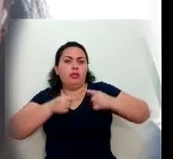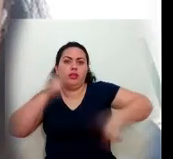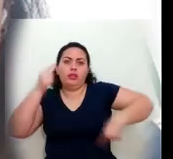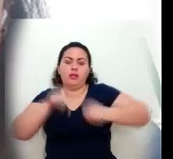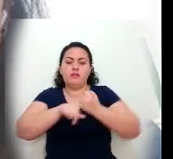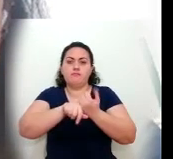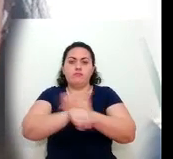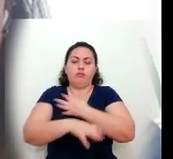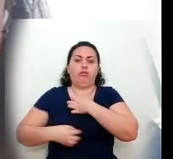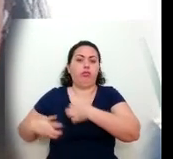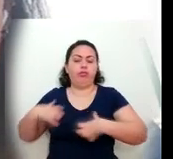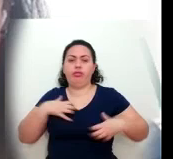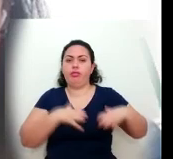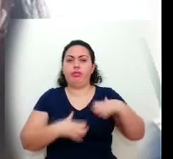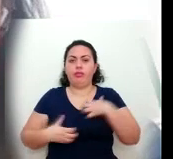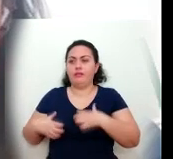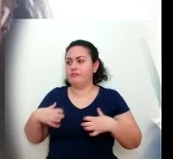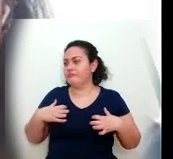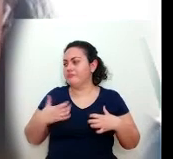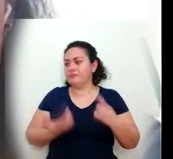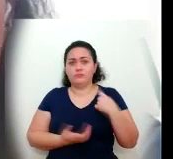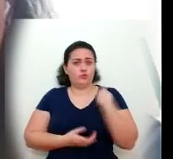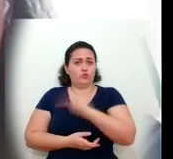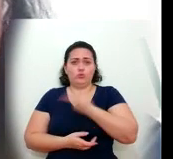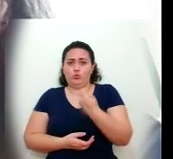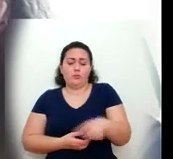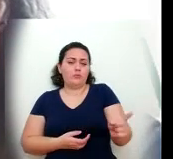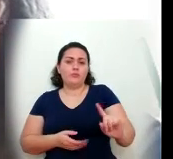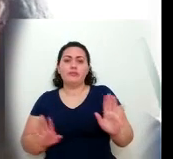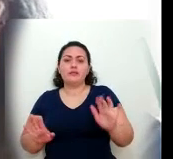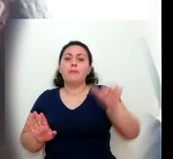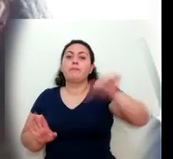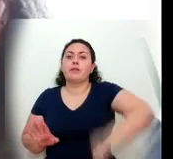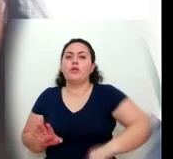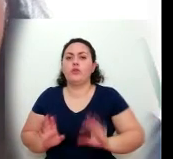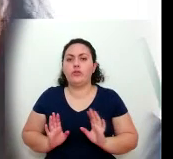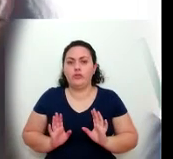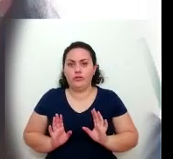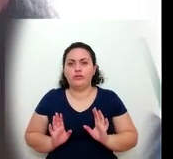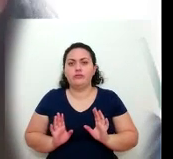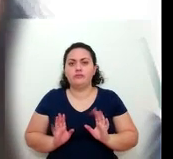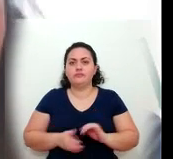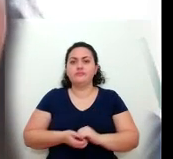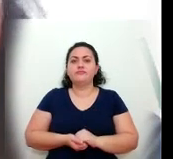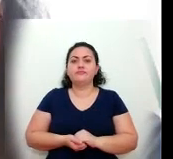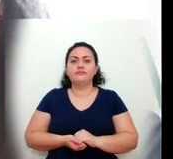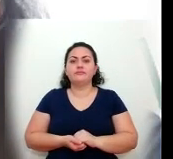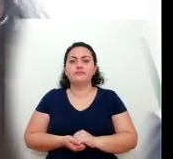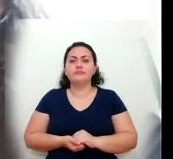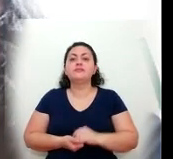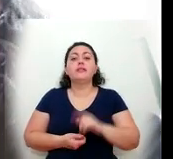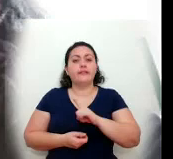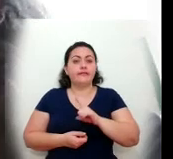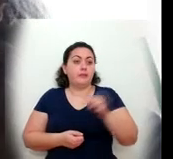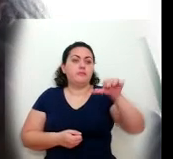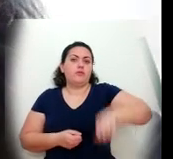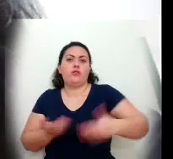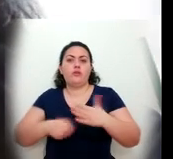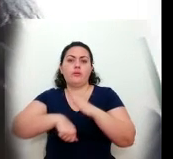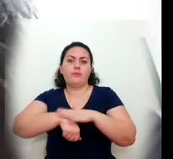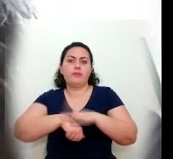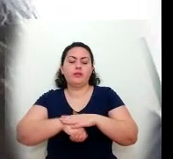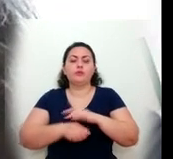mais desreguladas nesse momento, né? Então a gente não precisa piorar, né? Oi, tu me chamou?